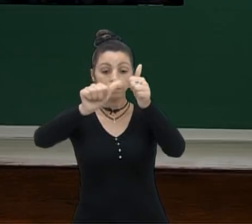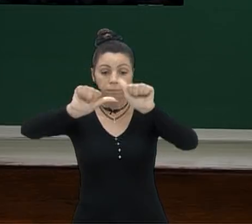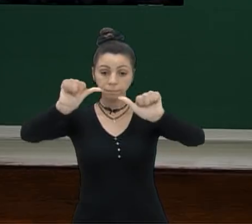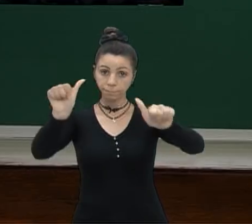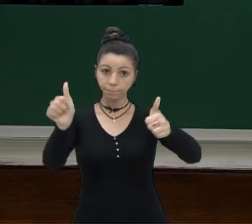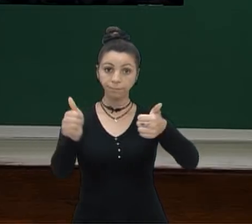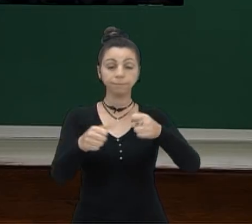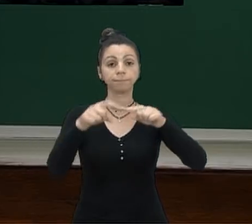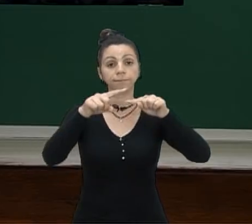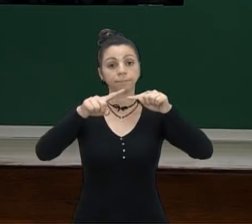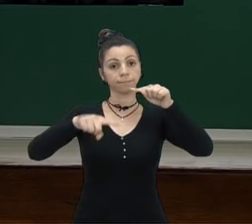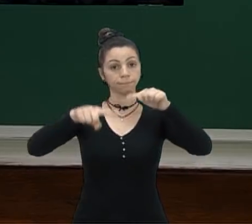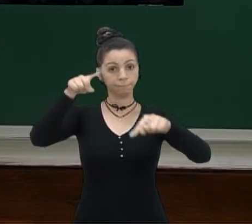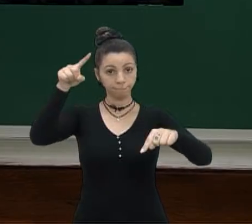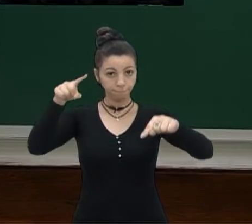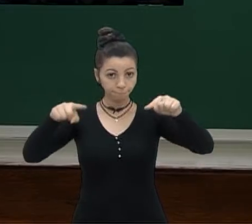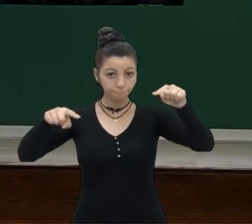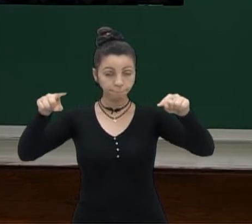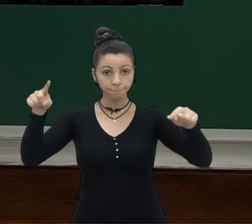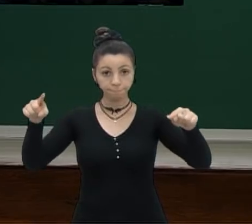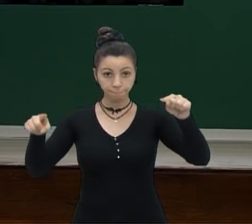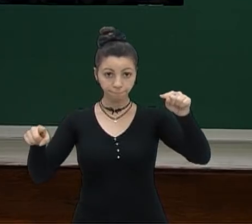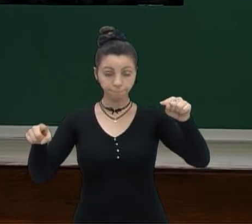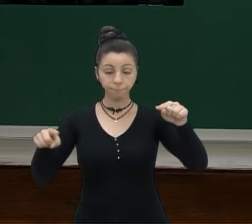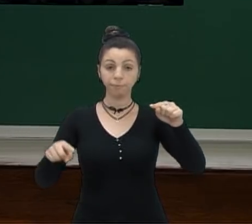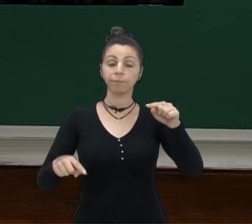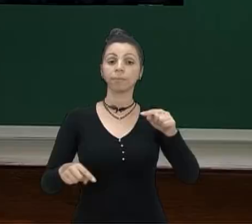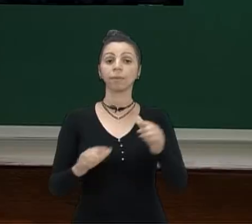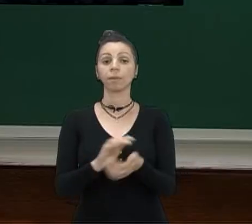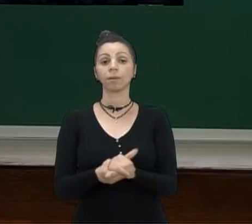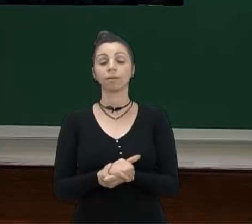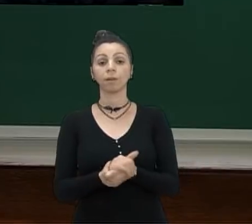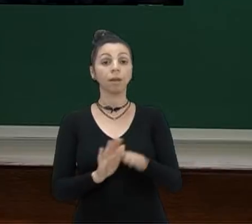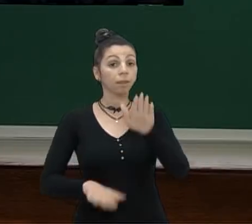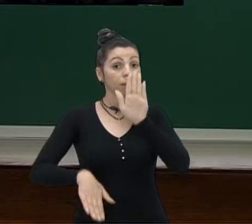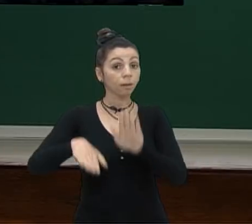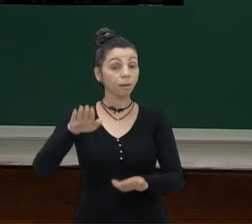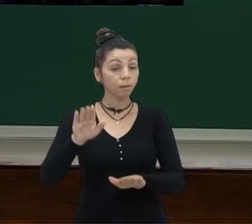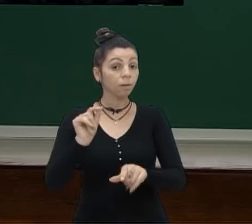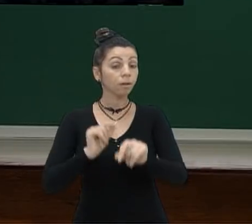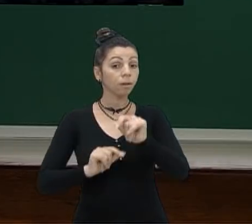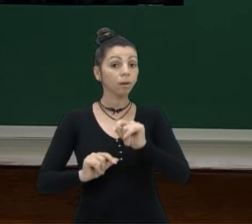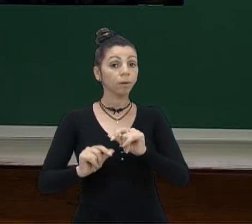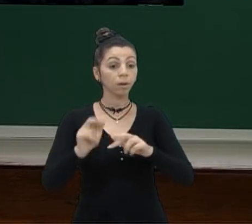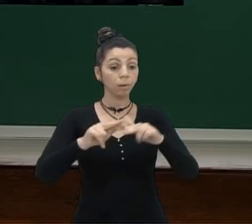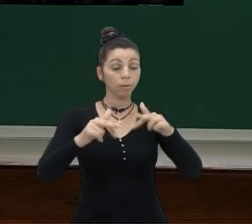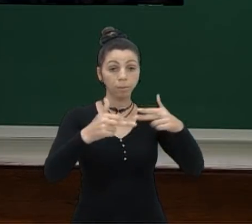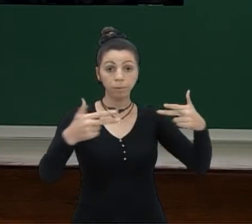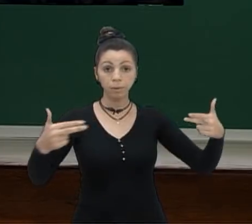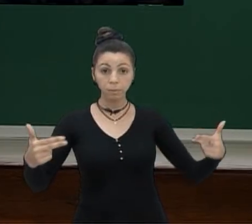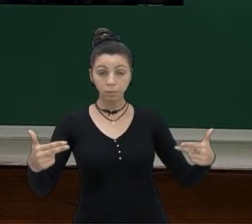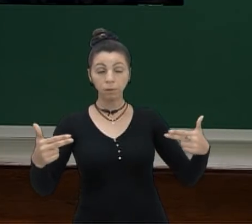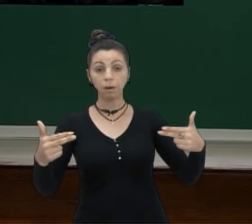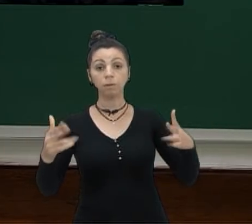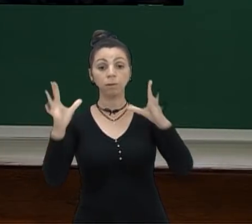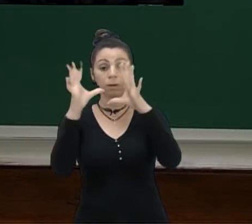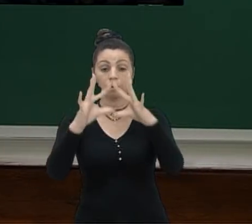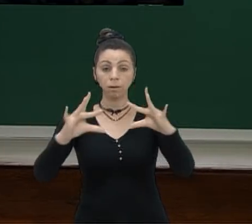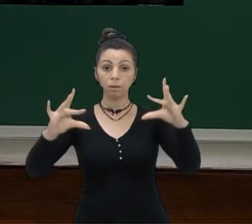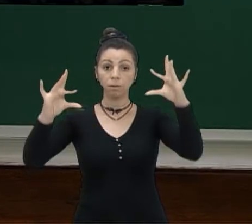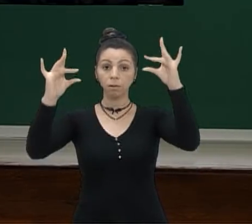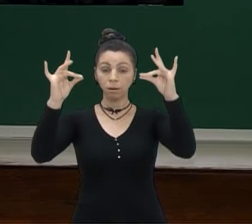variável. Dependendo do objeto que eu coloco este líquido, a sua forma vai ficar